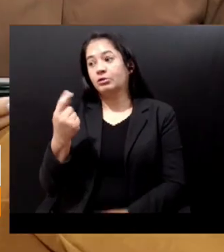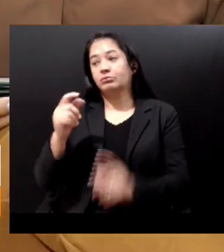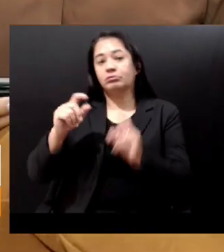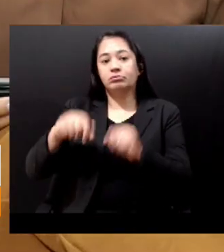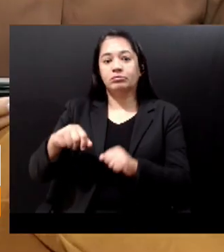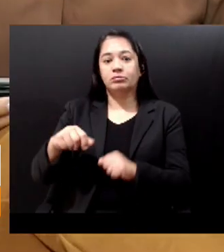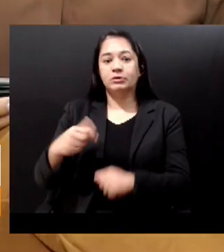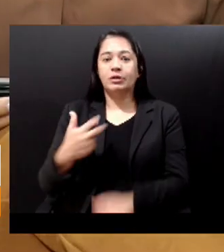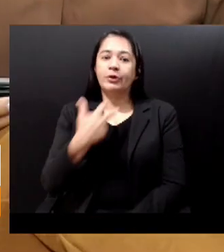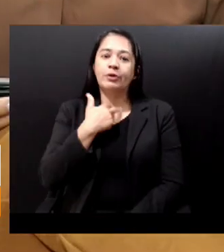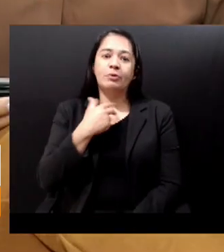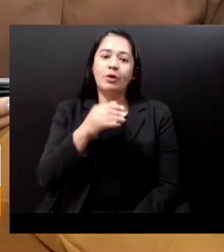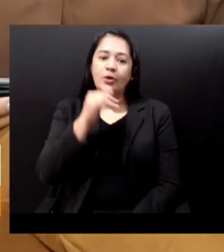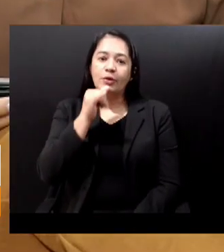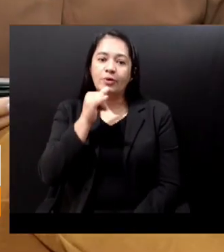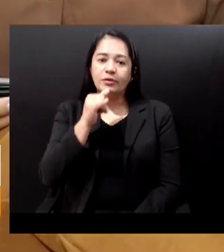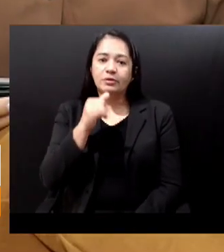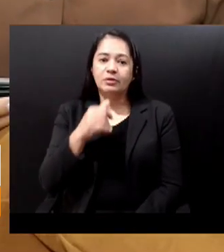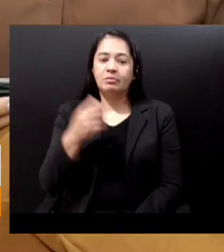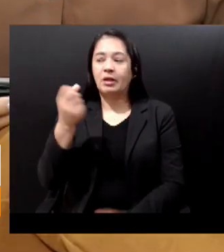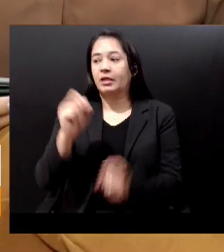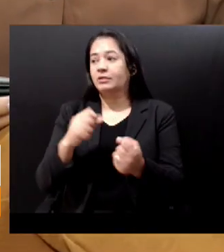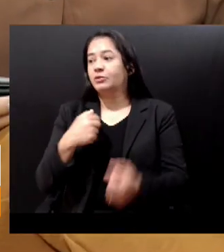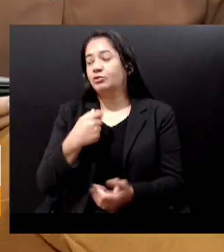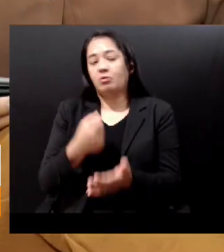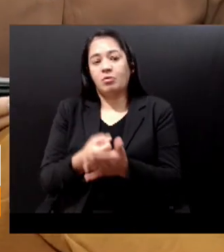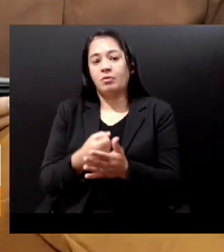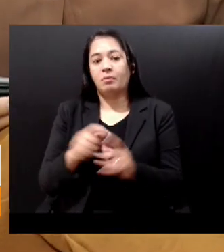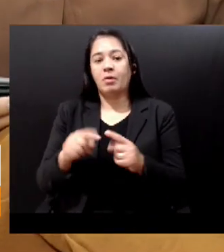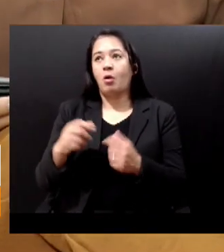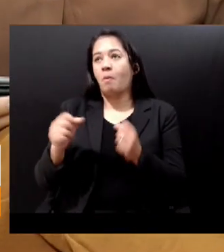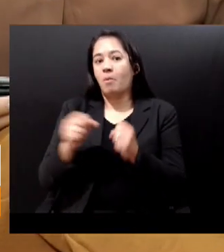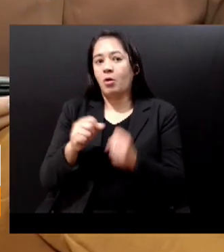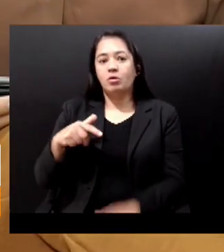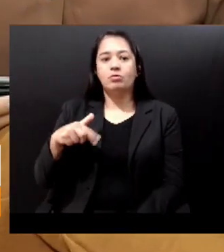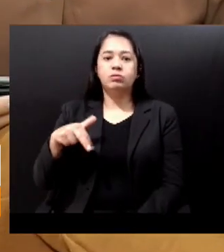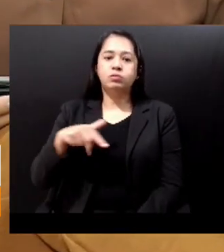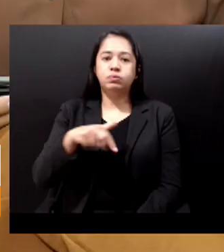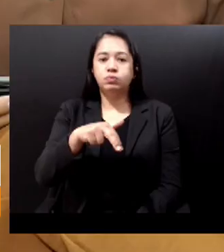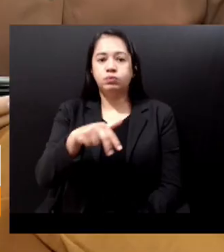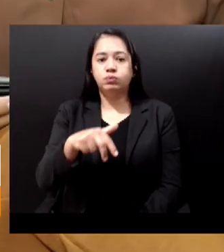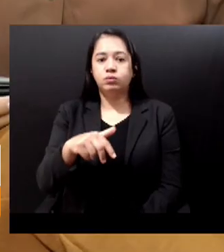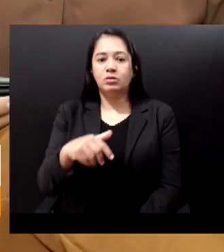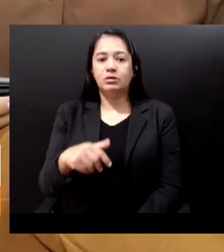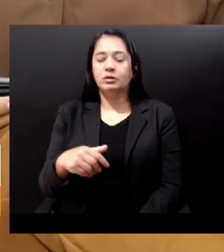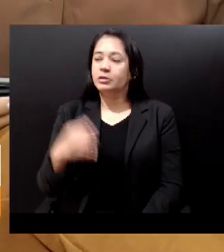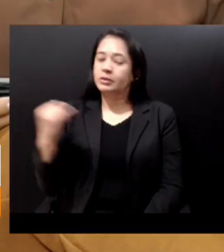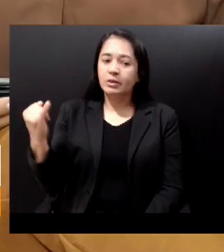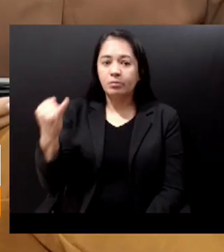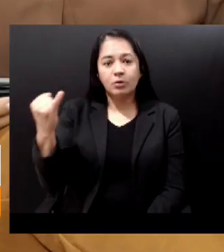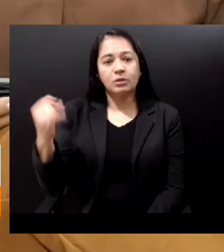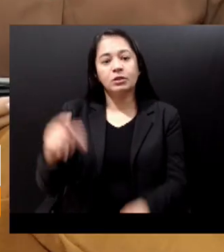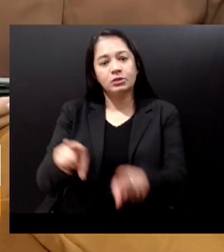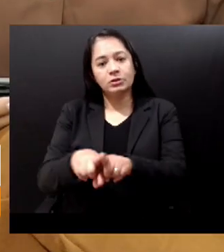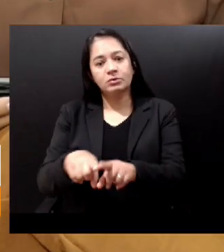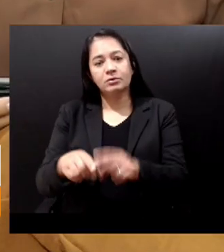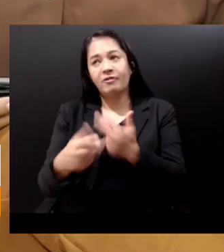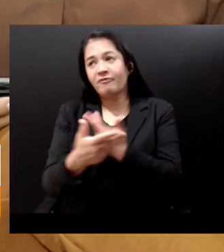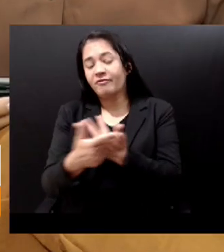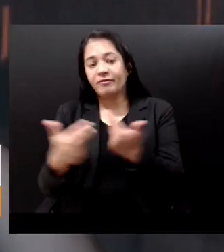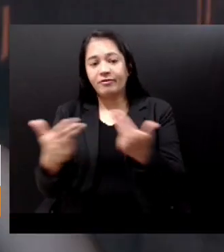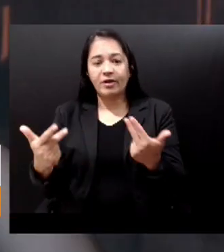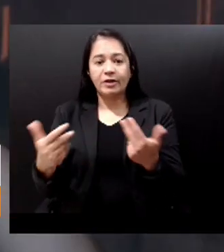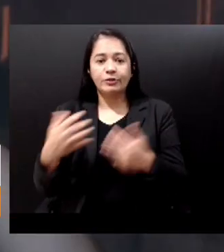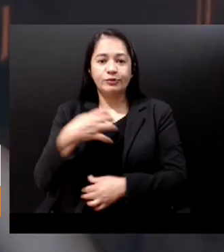uma academia. Eu Uhum. posso fazer uma caminhada na rua, e Sim. isso não deixa de ser válido. Então existem várias formas de você entrar